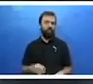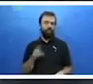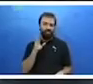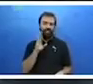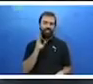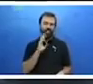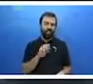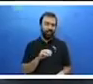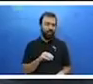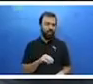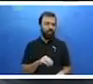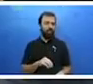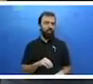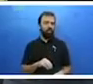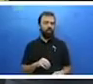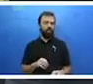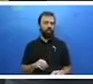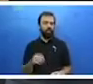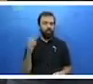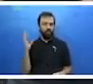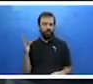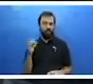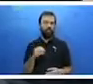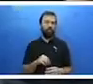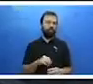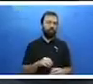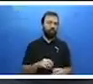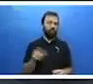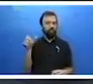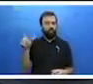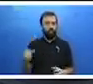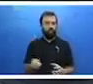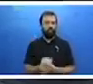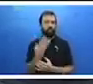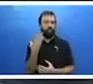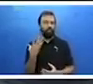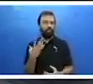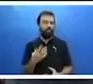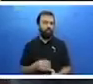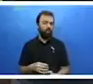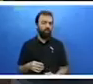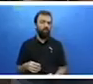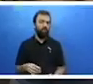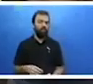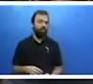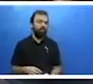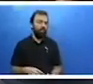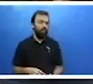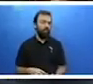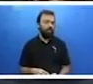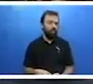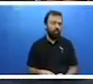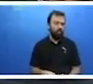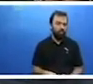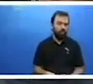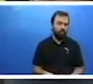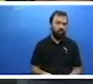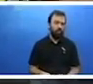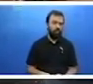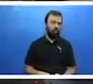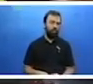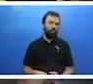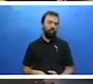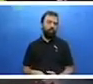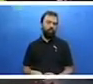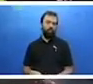como surgiu. O Zé Carioca, um papagaio, é aqui do Brasil. Como que foi parar lá nos Estados Unidos?